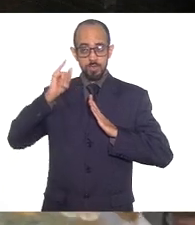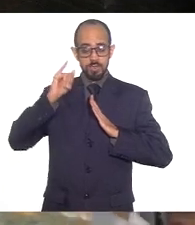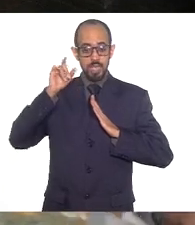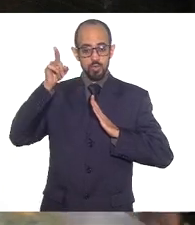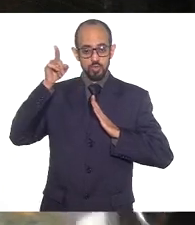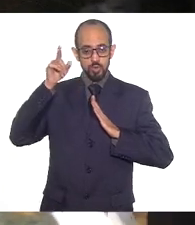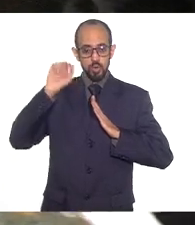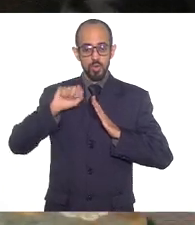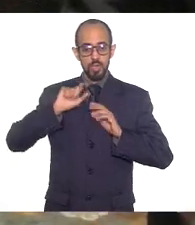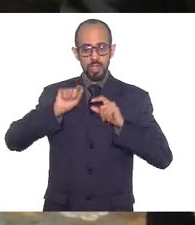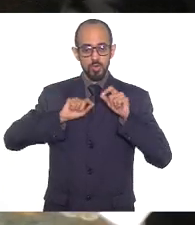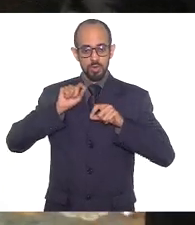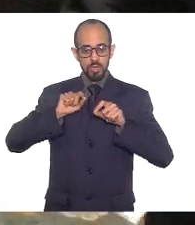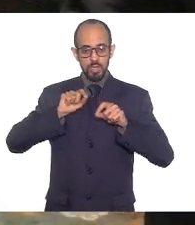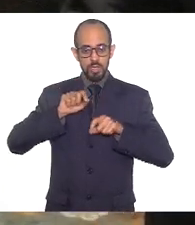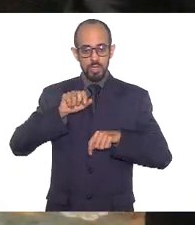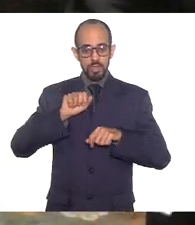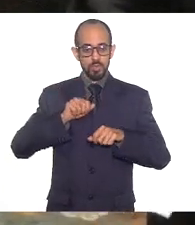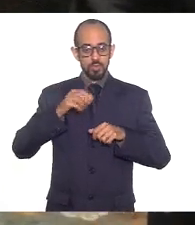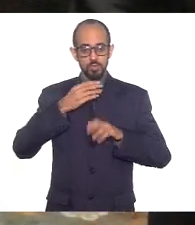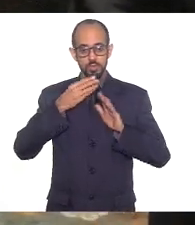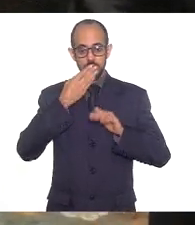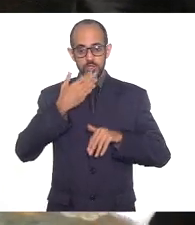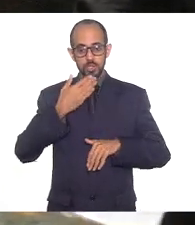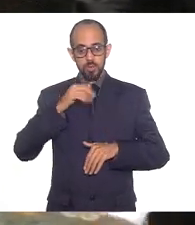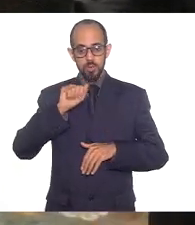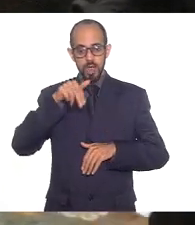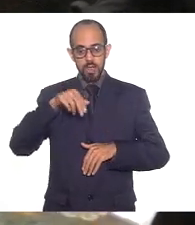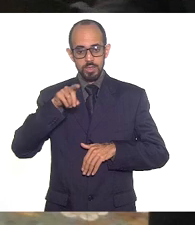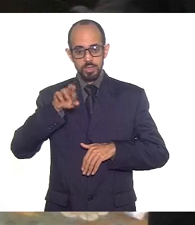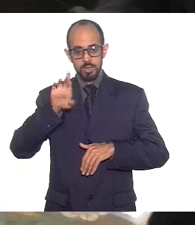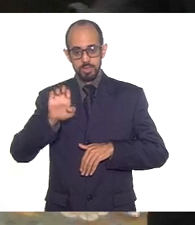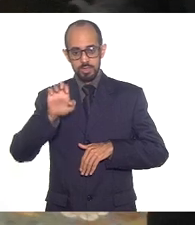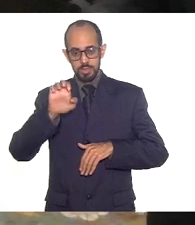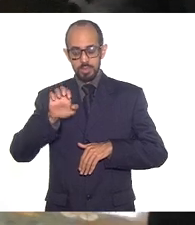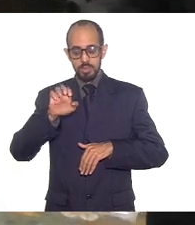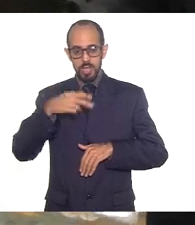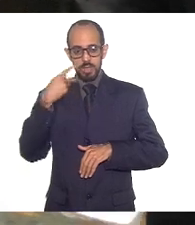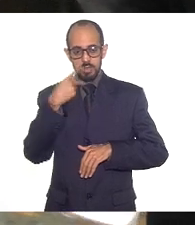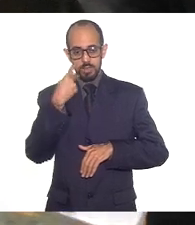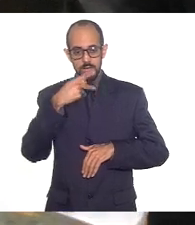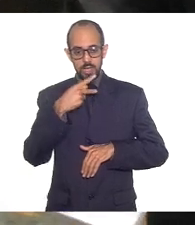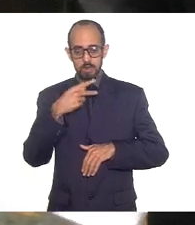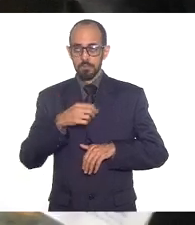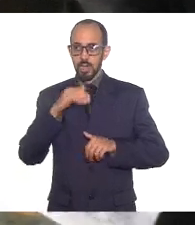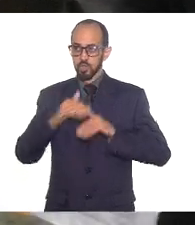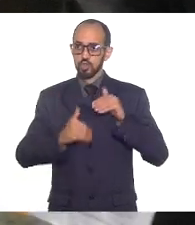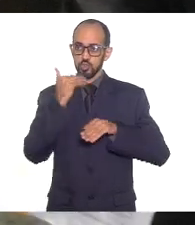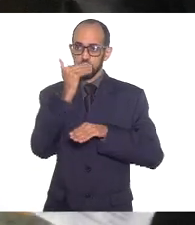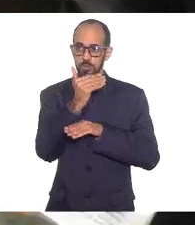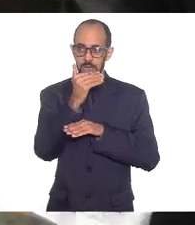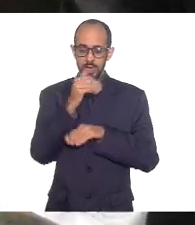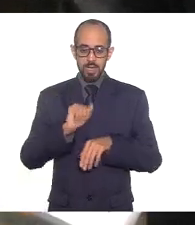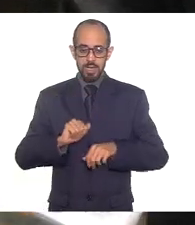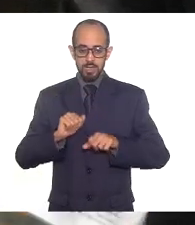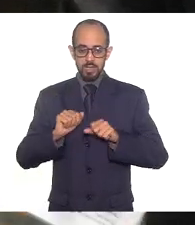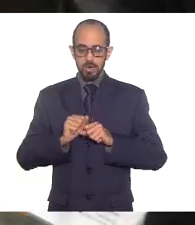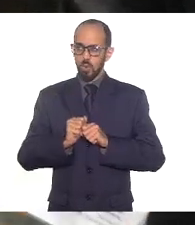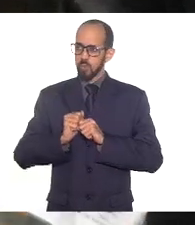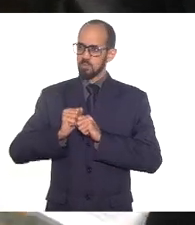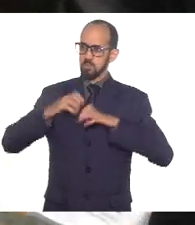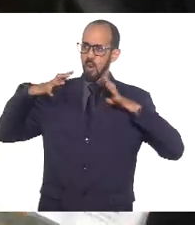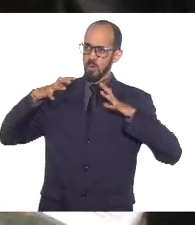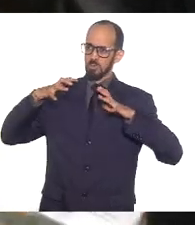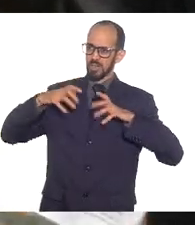ser do estilo André descer para superar aquele momento difícil e debaixo de bombas